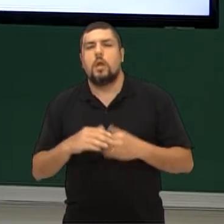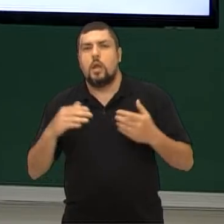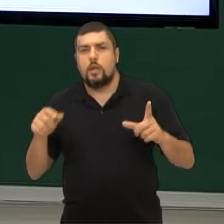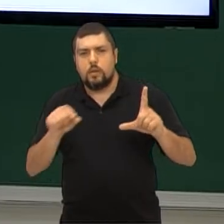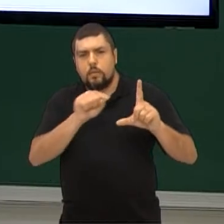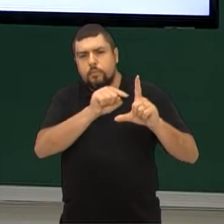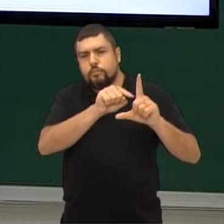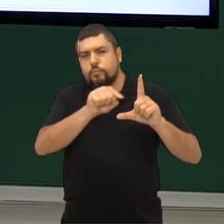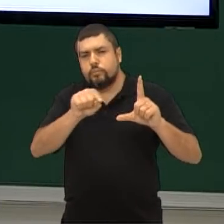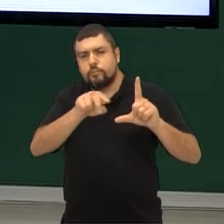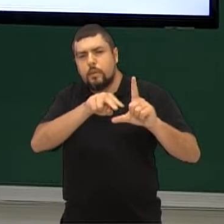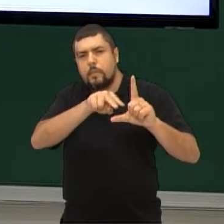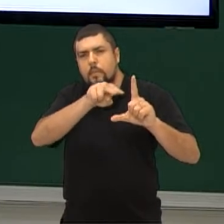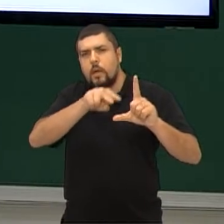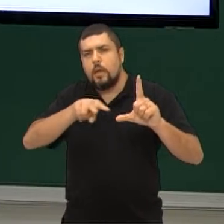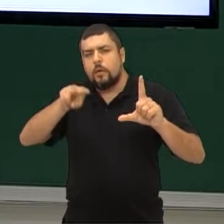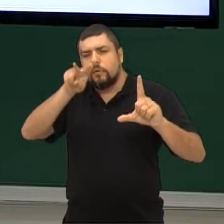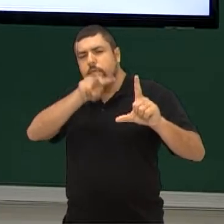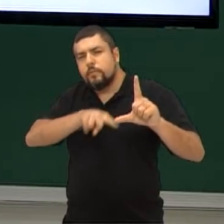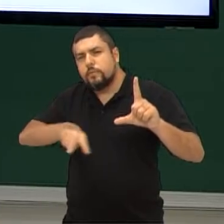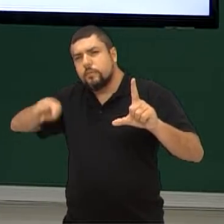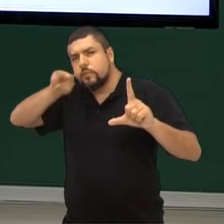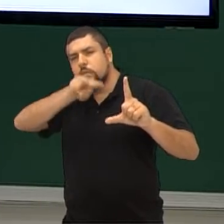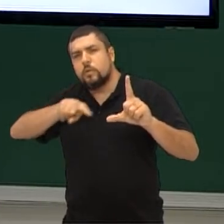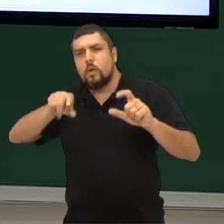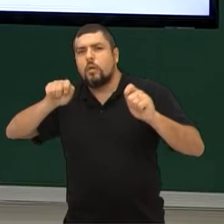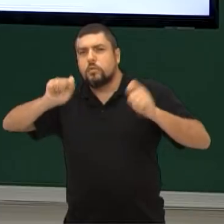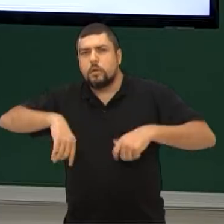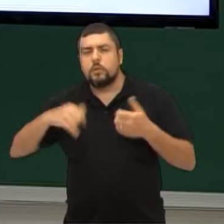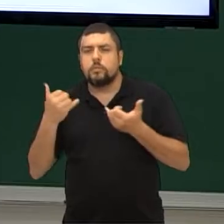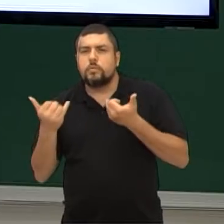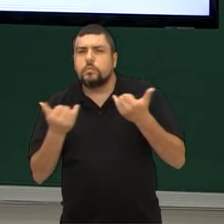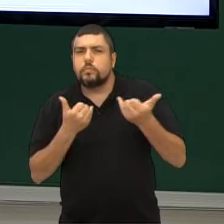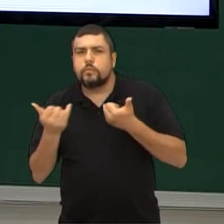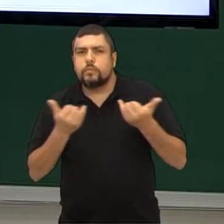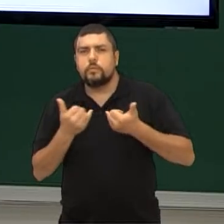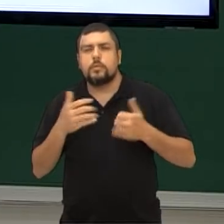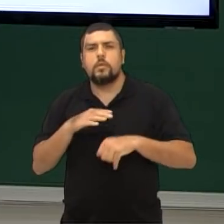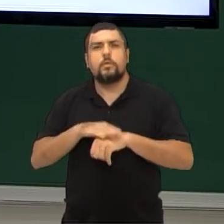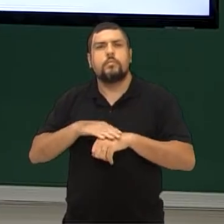e muito a nossa visualização dos nossos dados distribuídos.